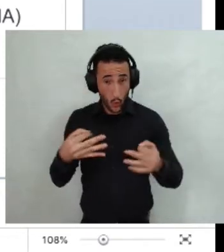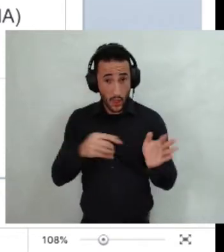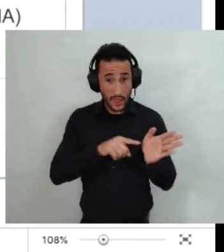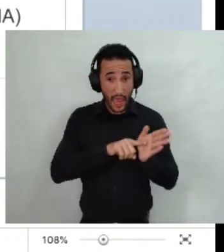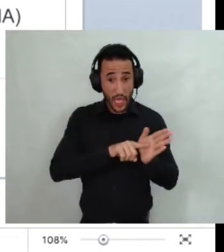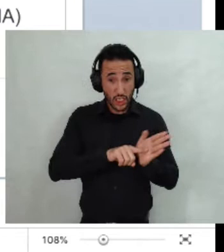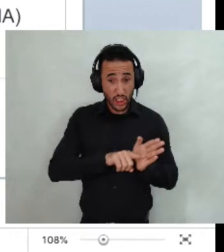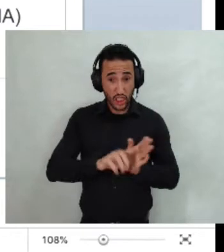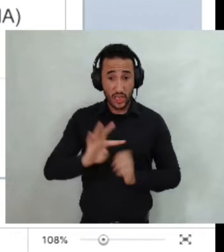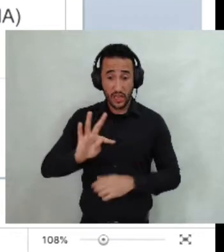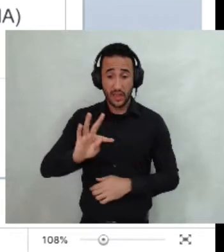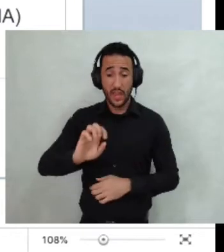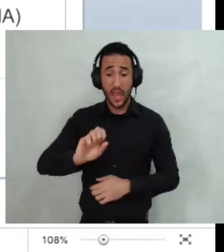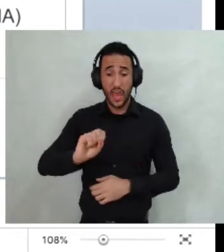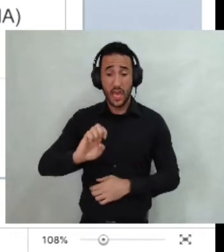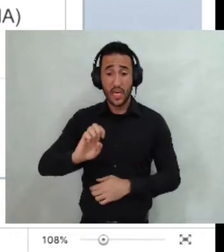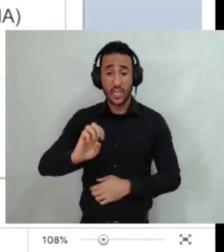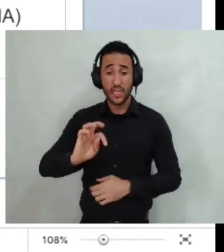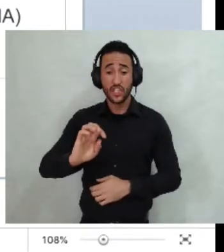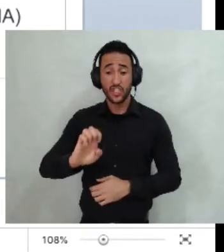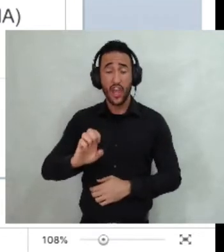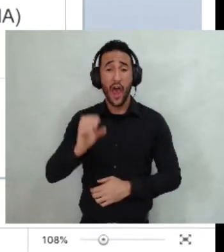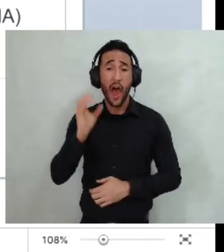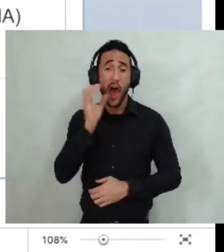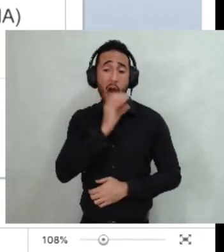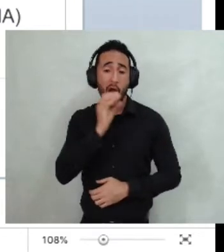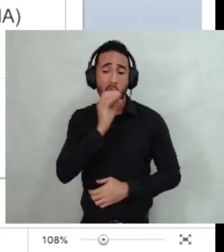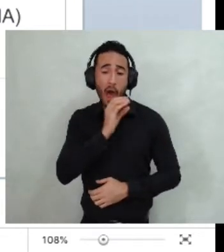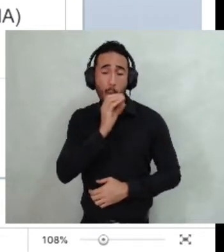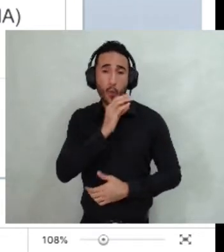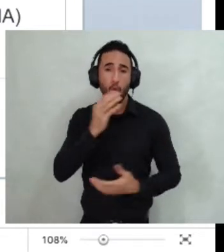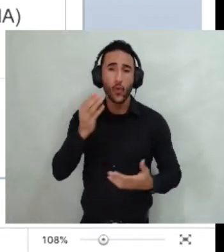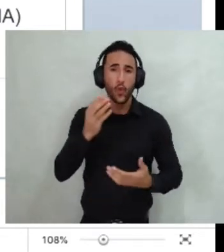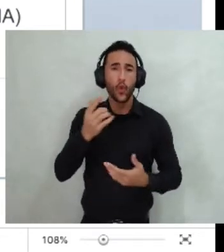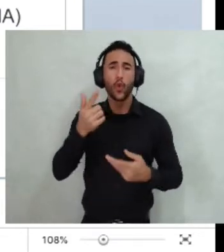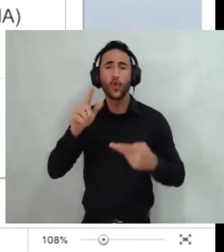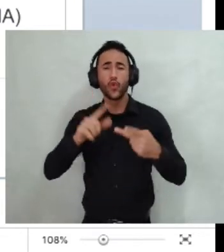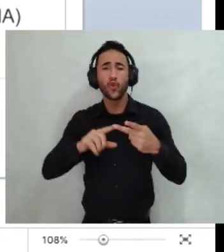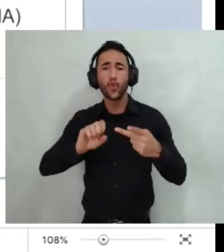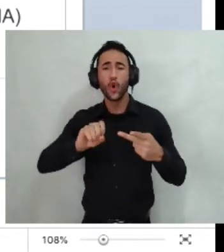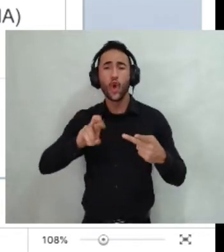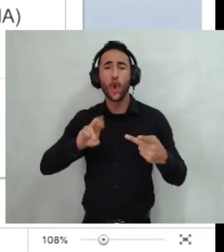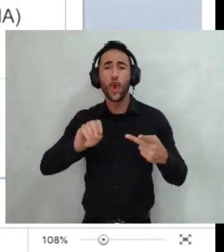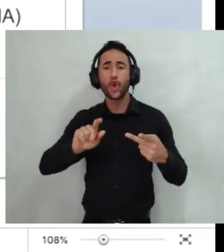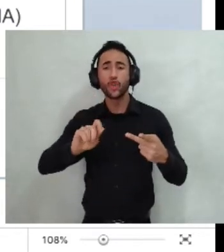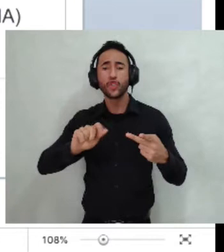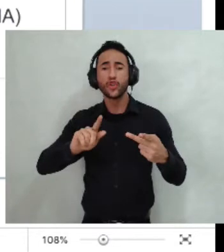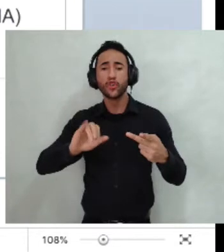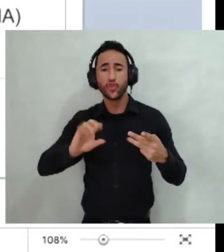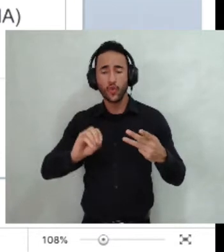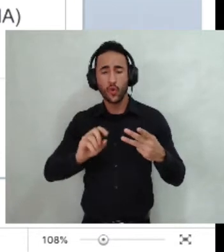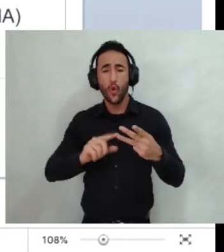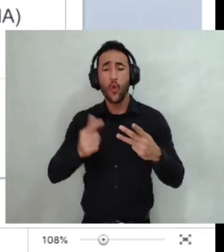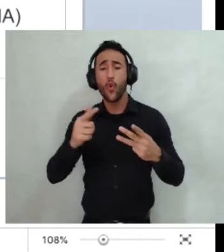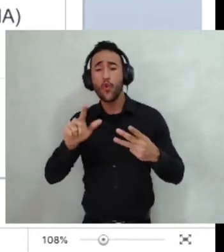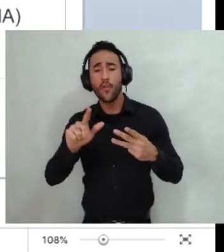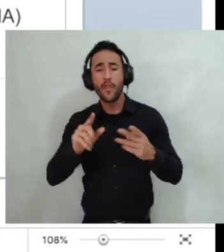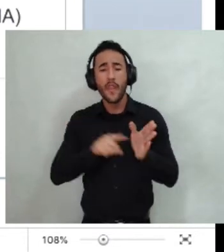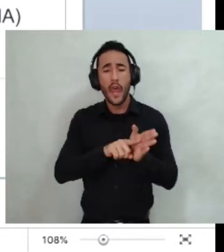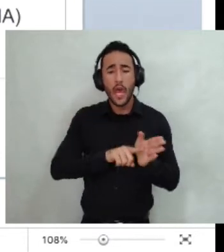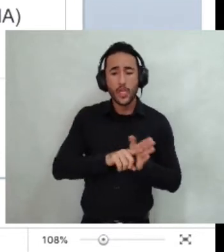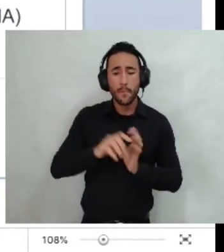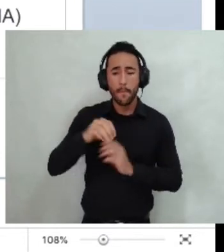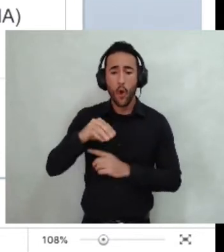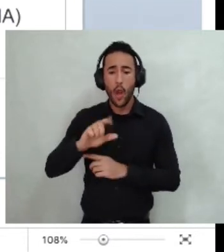testes rápidos, os testes sorológicos, anticorpo neutralizante, teste molecular e os testes de antígeno,